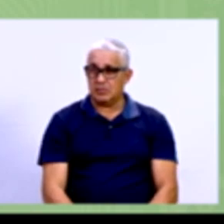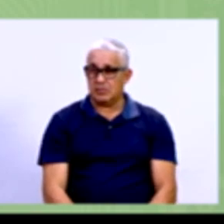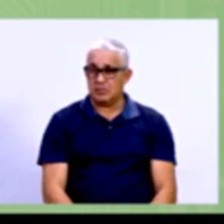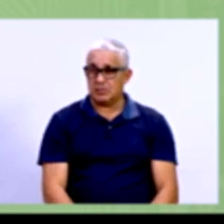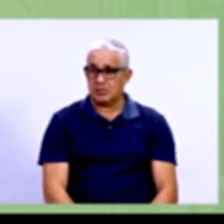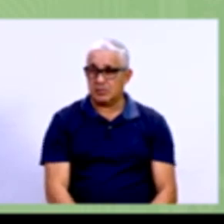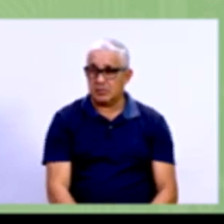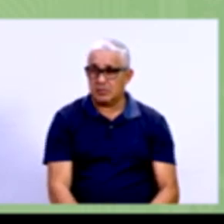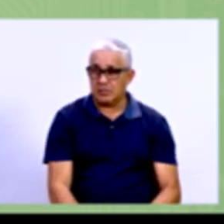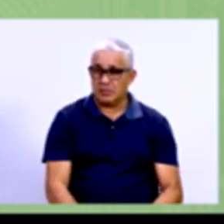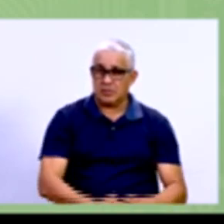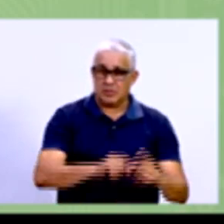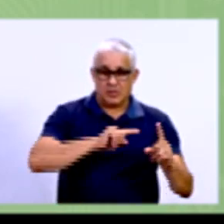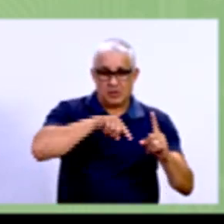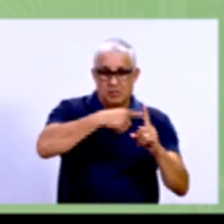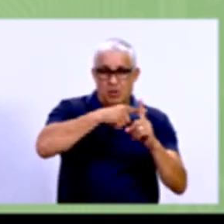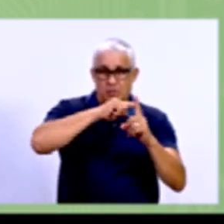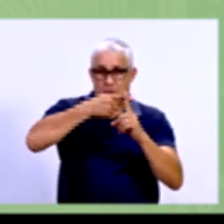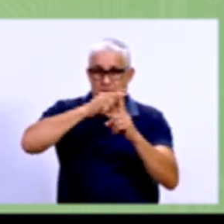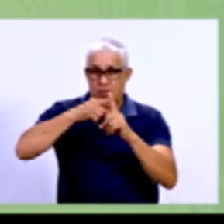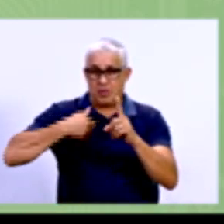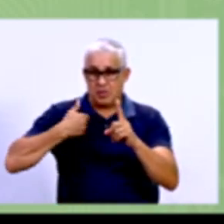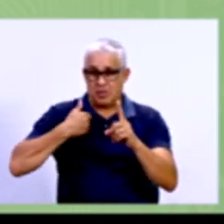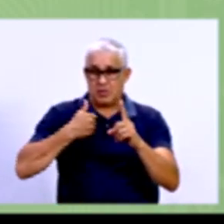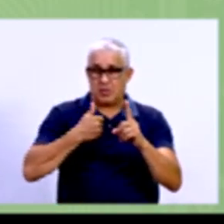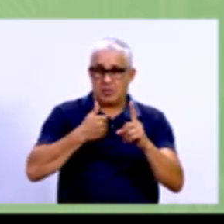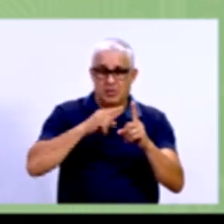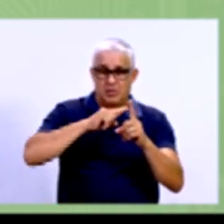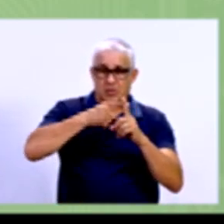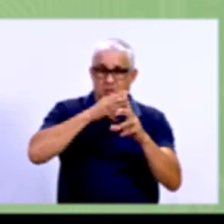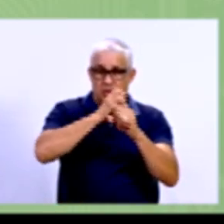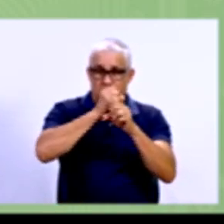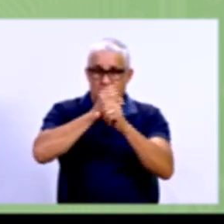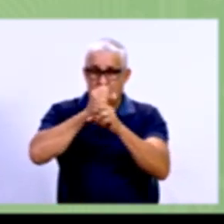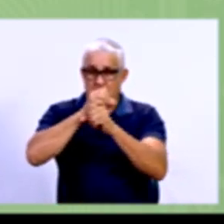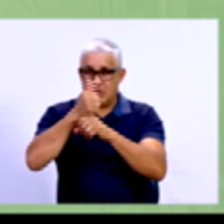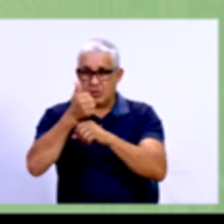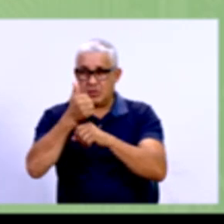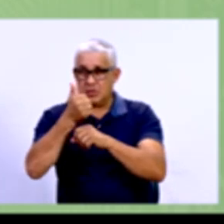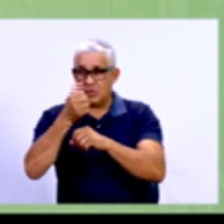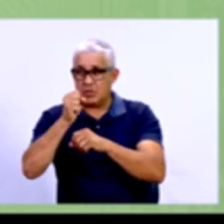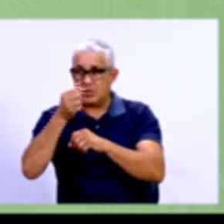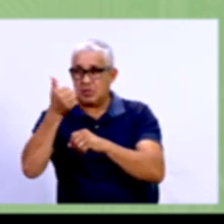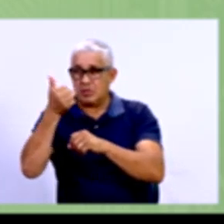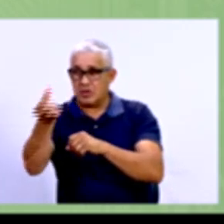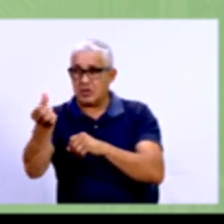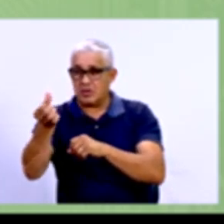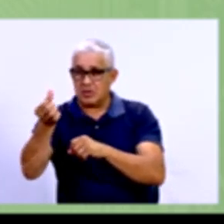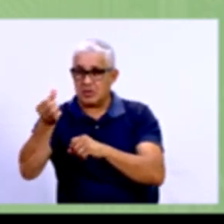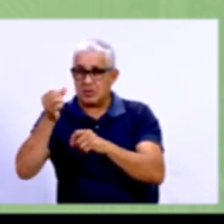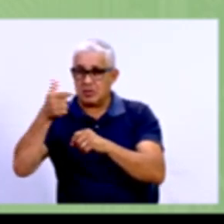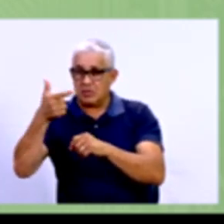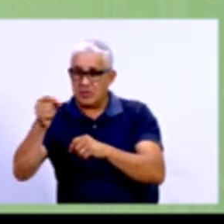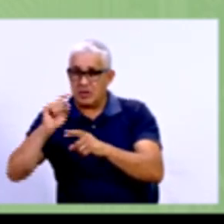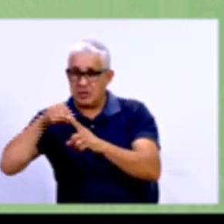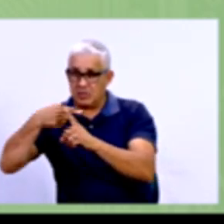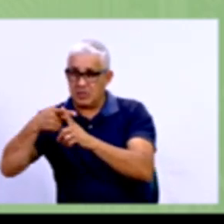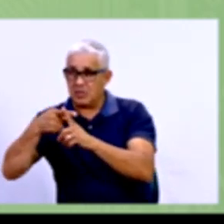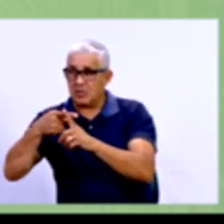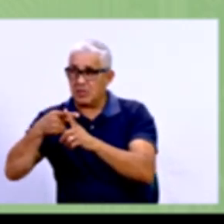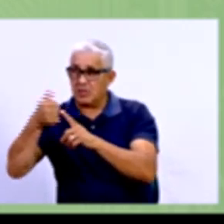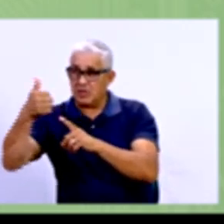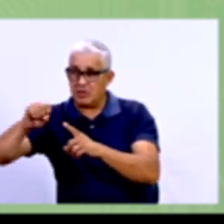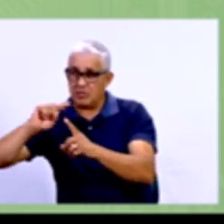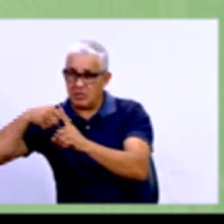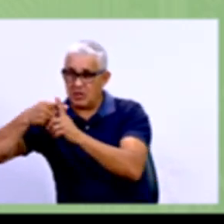Vamos somar essas idades, 18 mais 16 mais 20 mais 19 mais 22, e vai dividir por 5. Então, a